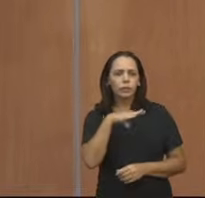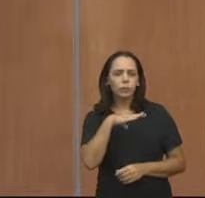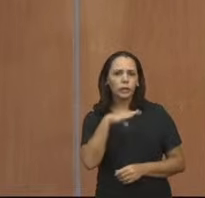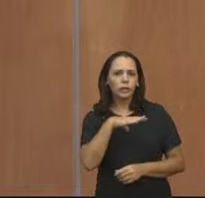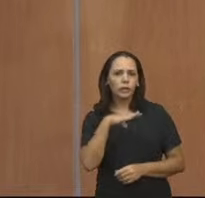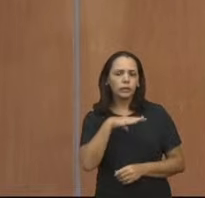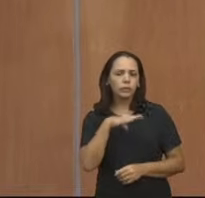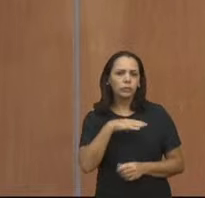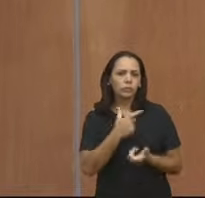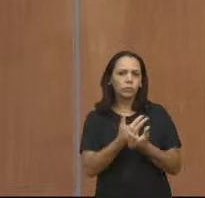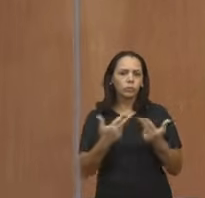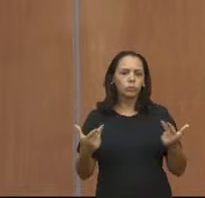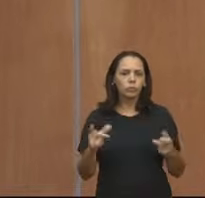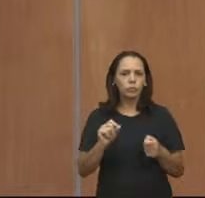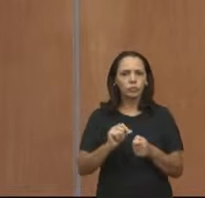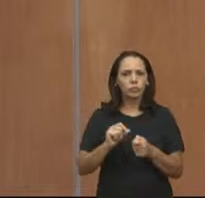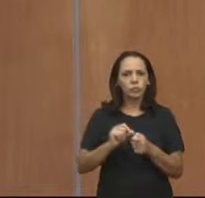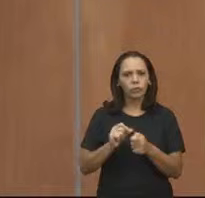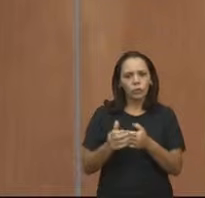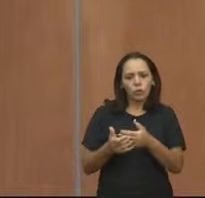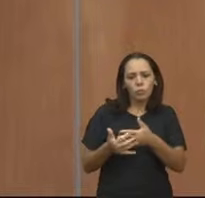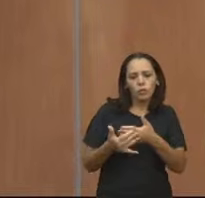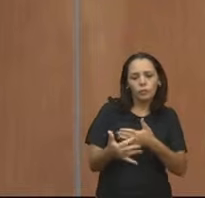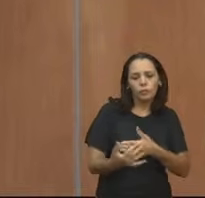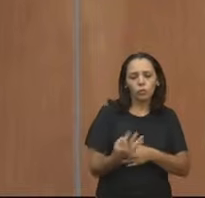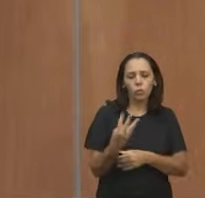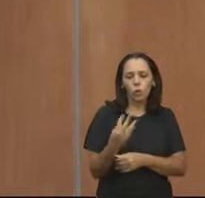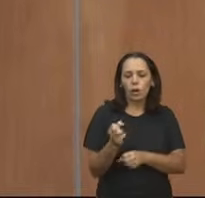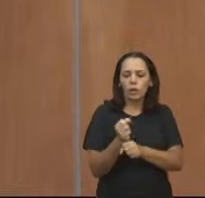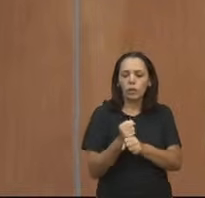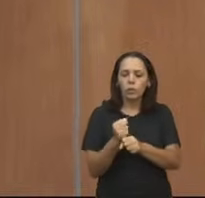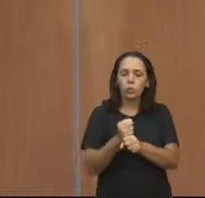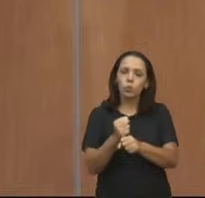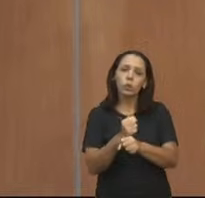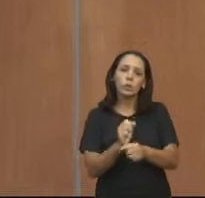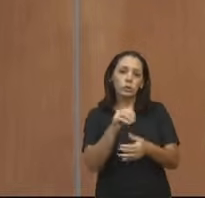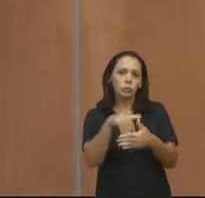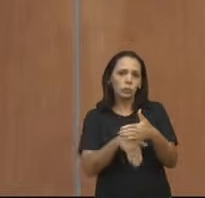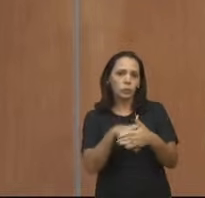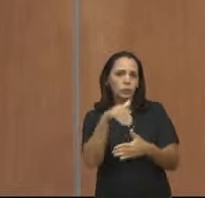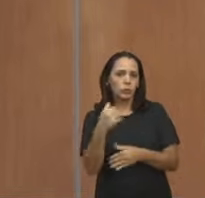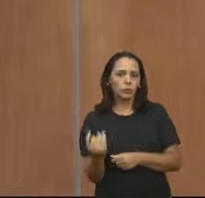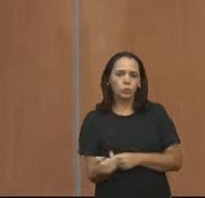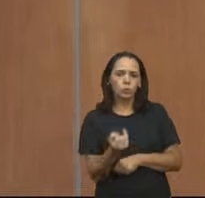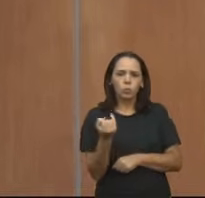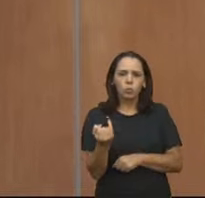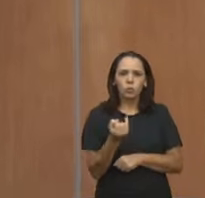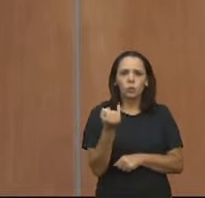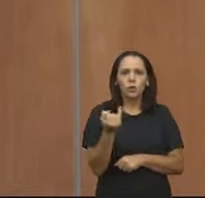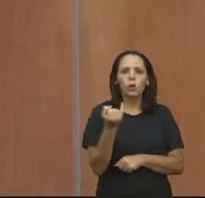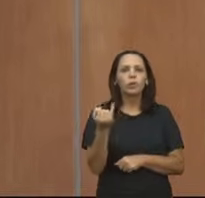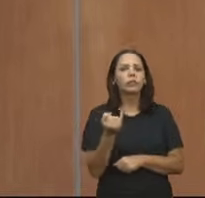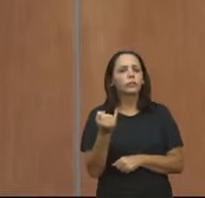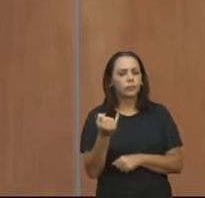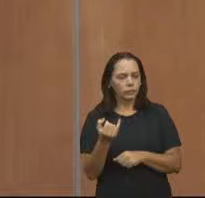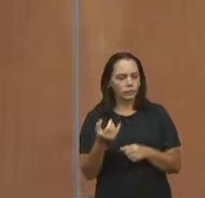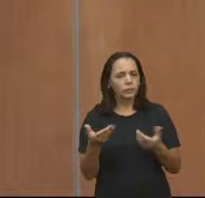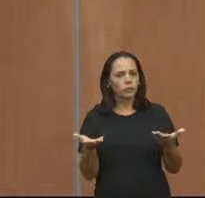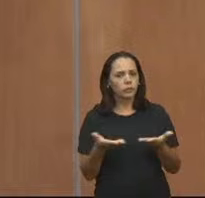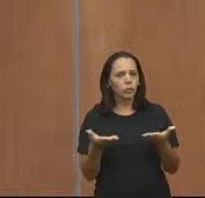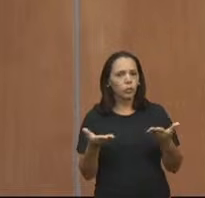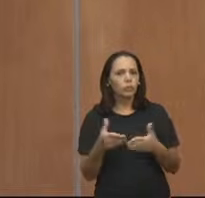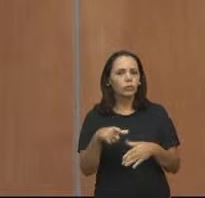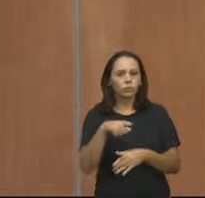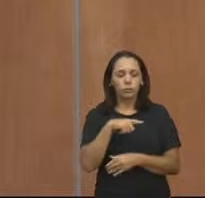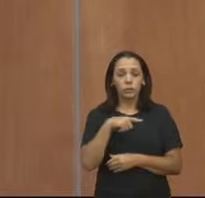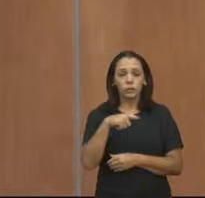será feito para os próximos 4 anos. Então é uma votação muito importante que nós estamos aqui fazendo nesta casa